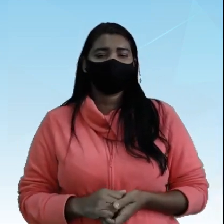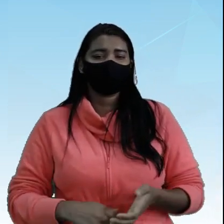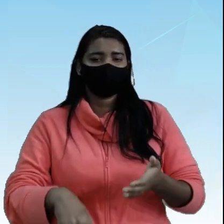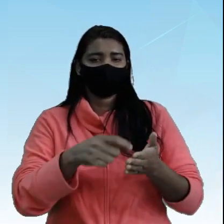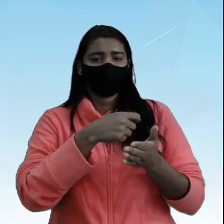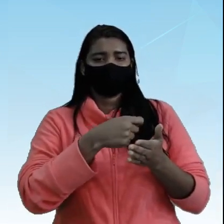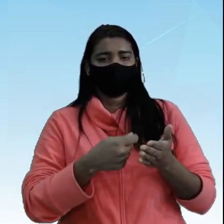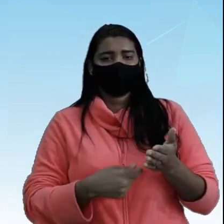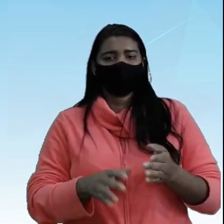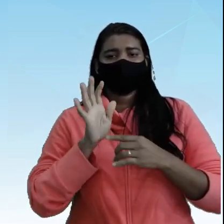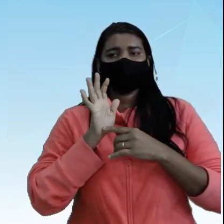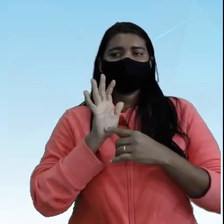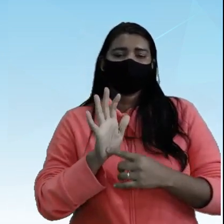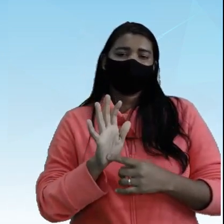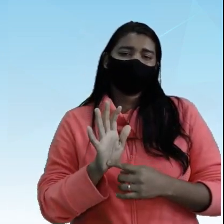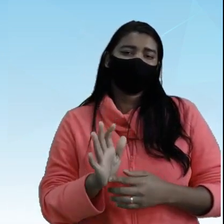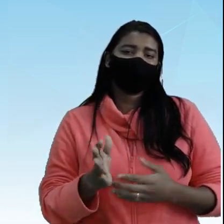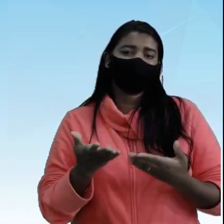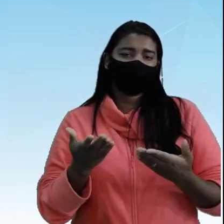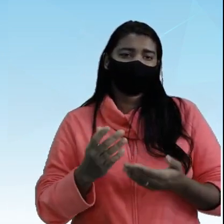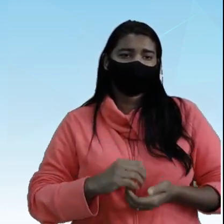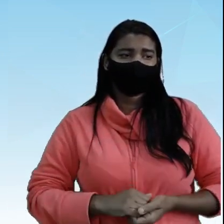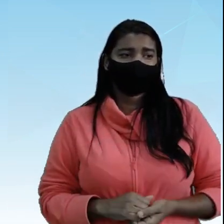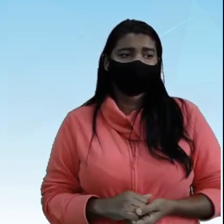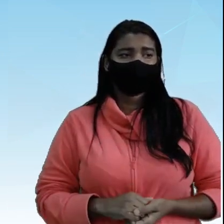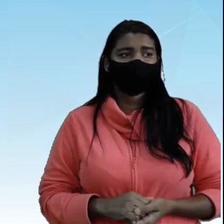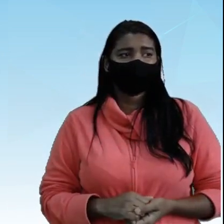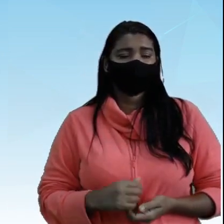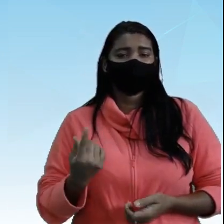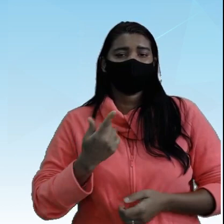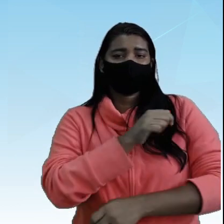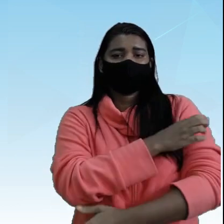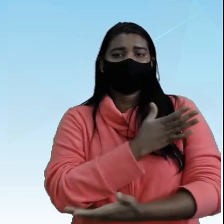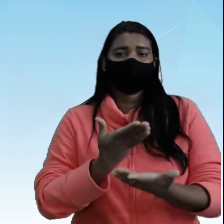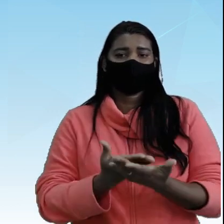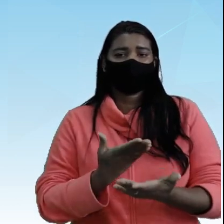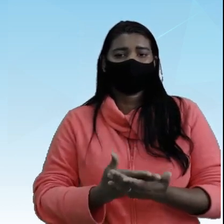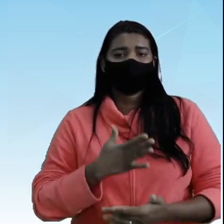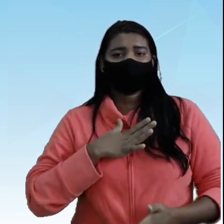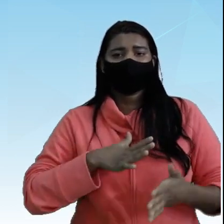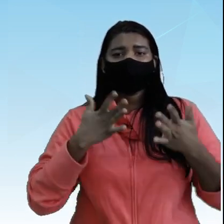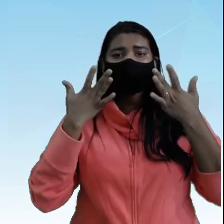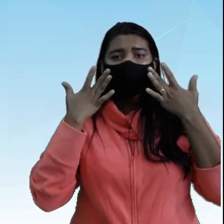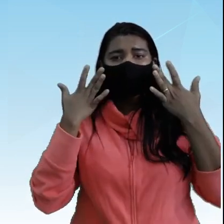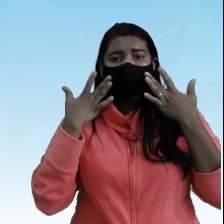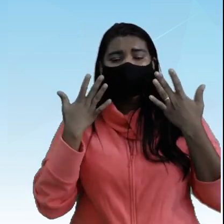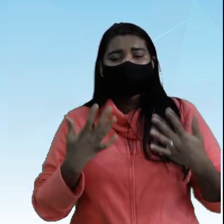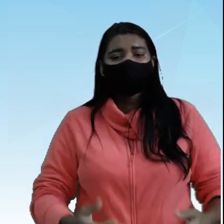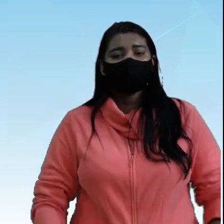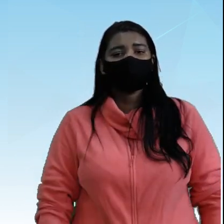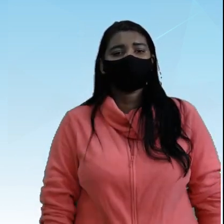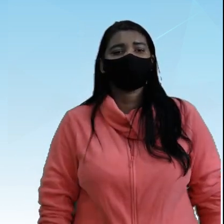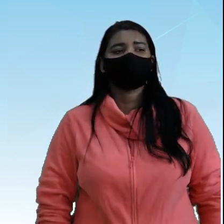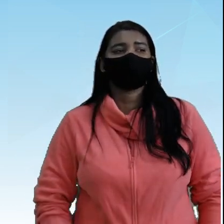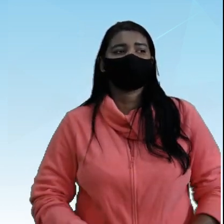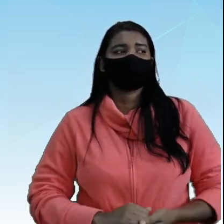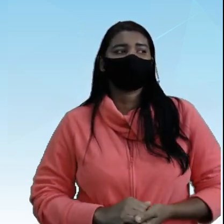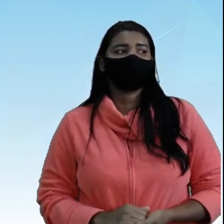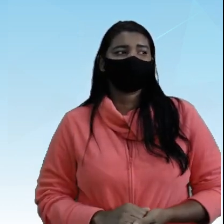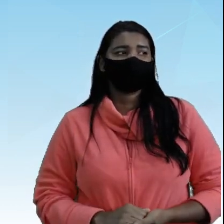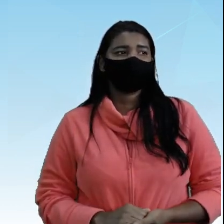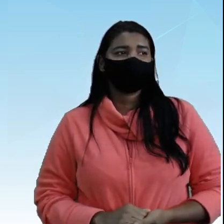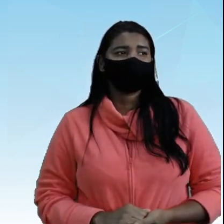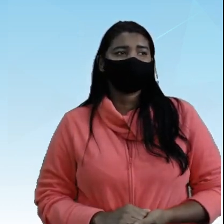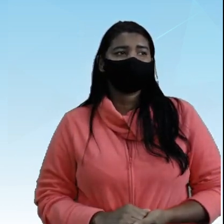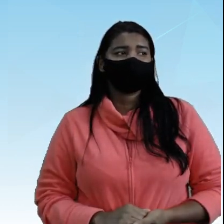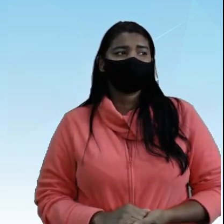uma indicação de gesto de atuação. Para os nossos estudantes que gostam de teatro, conhecem bem isso aqui? Então vamos lá aqui,